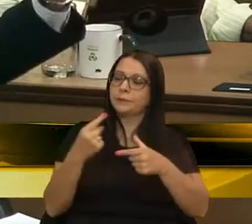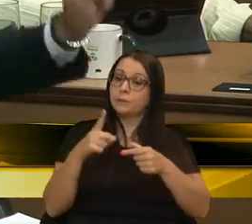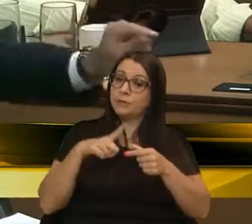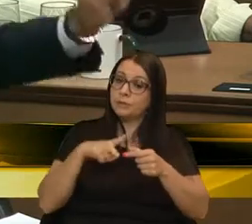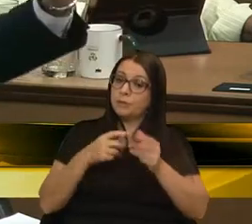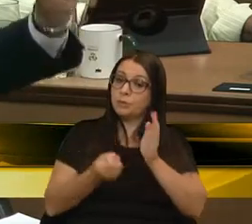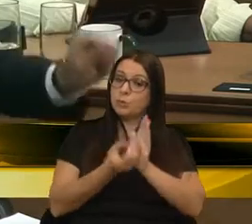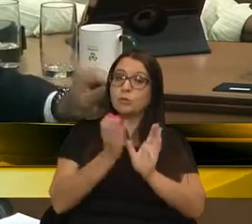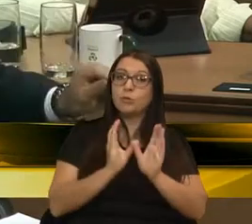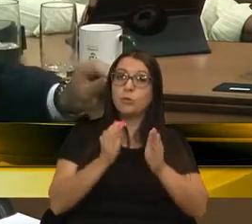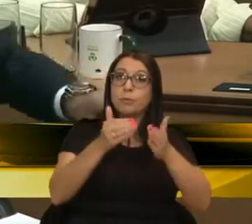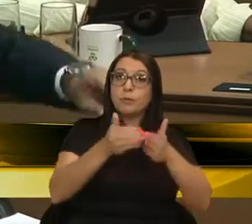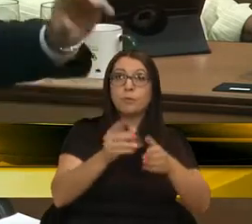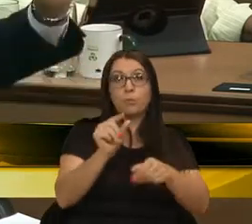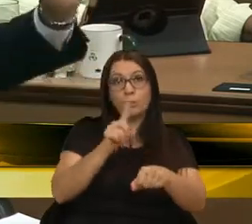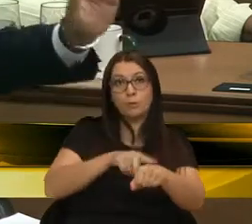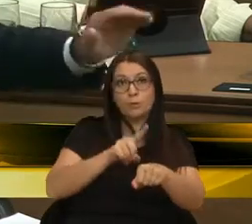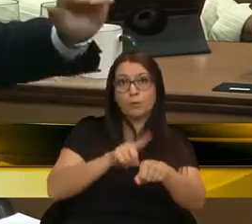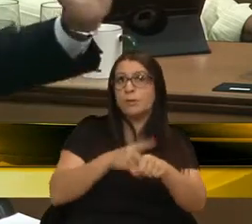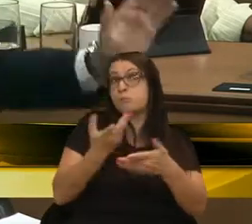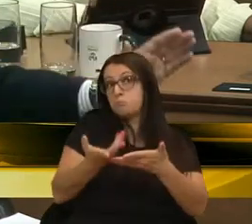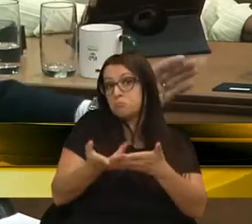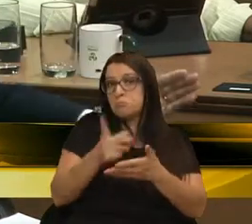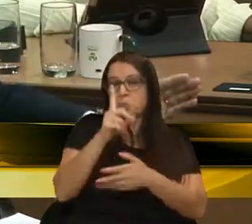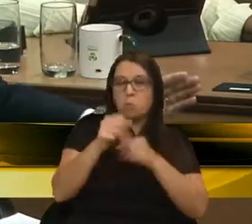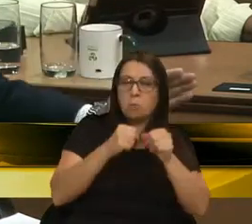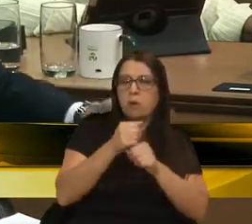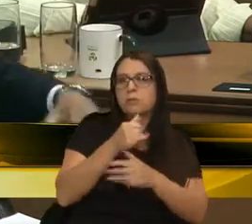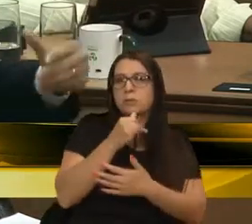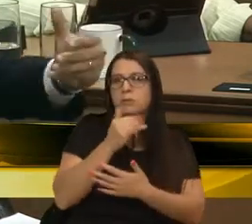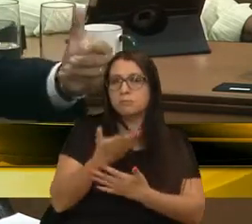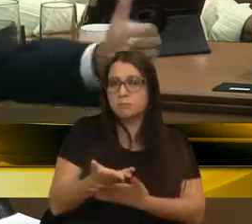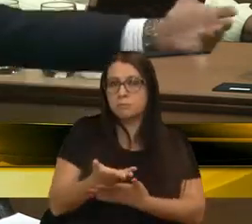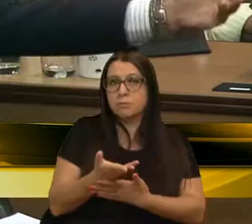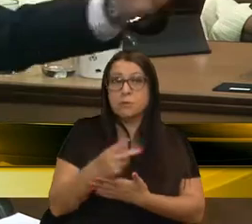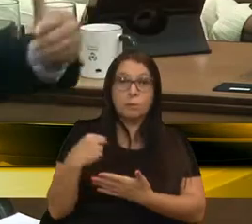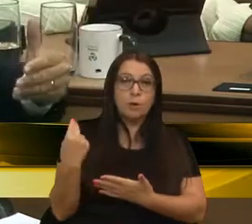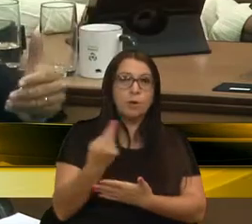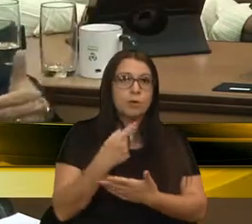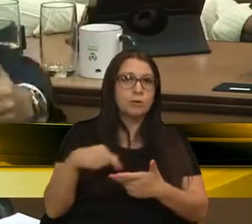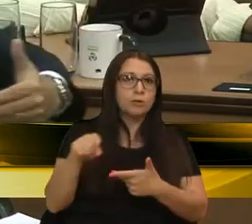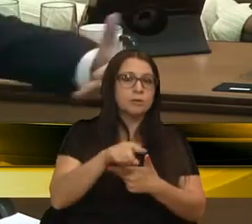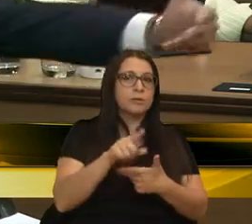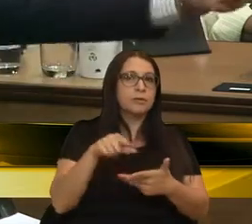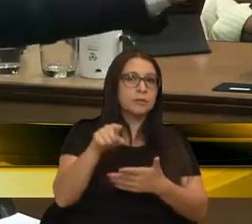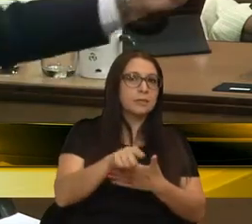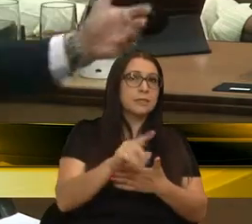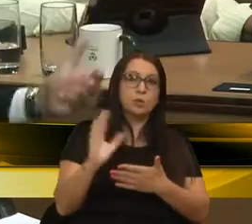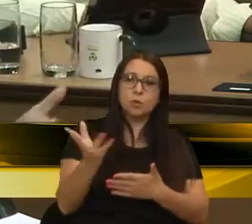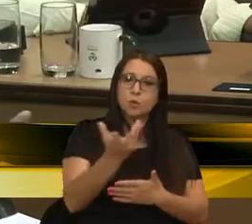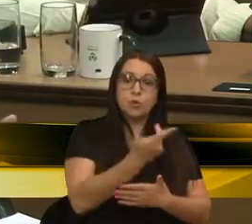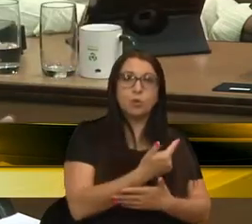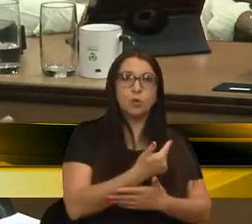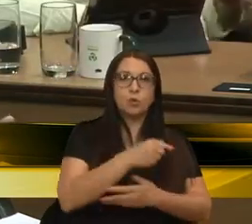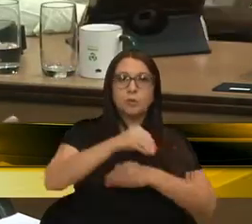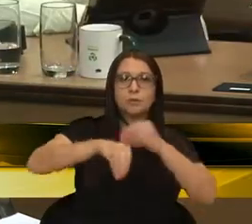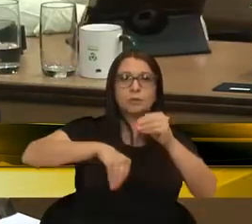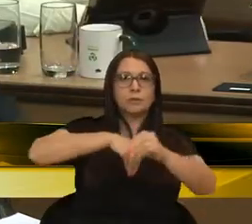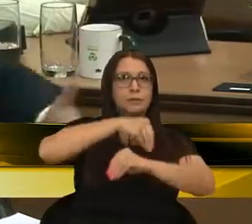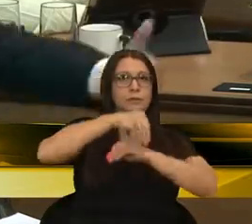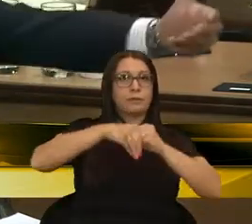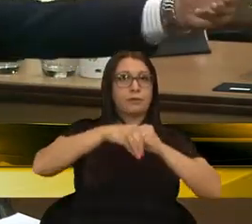comissão especial temporária, uma vigência aí de 1 ano, por exemplo, para nós trazermos, né, todas as partes